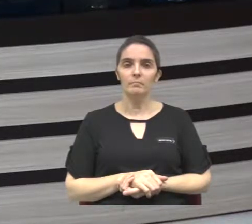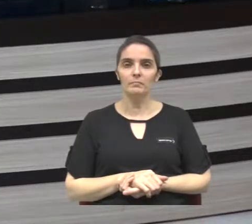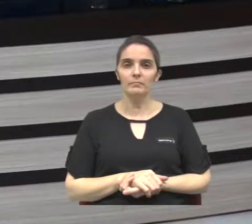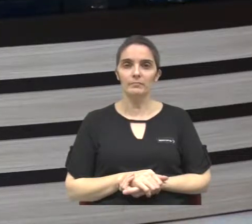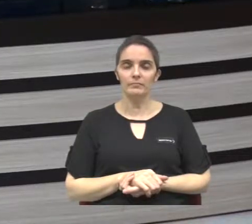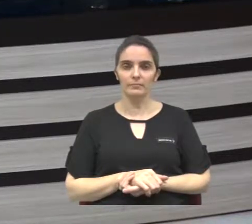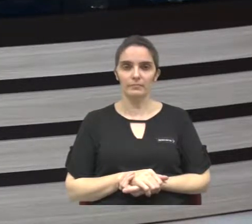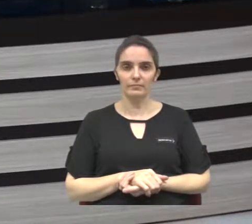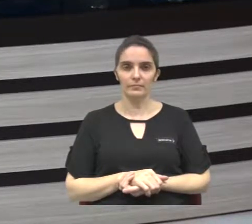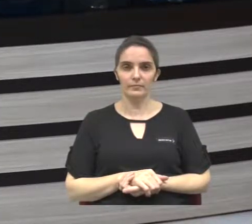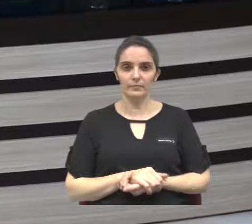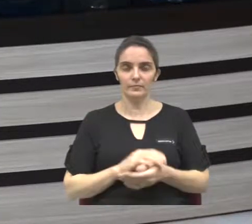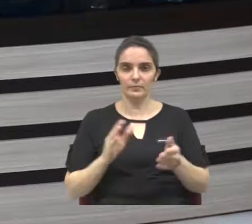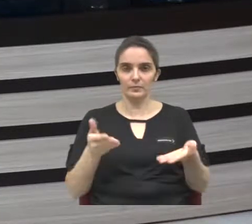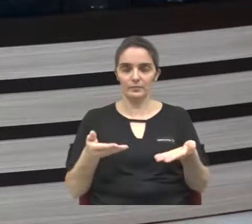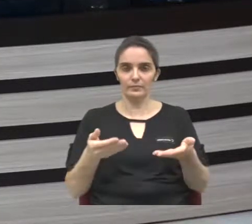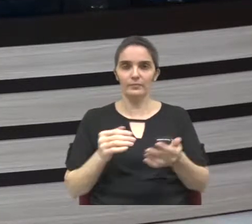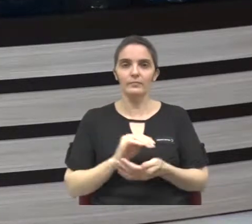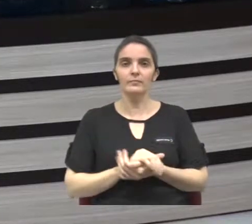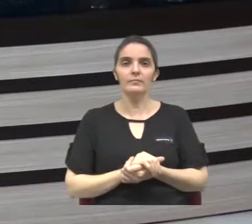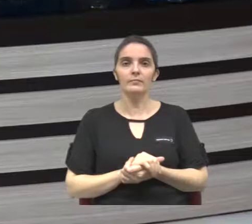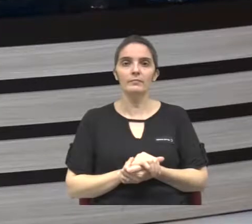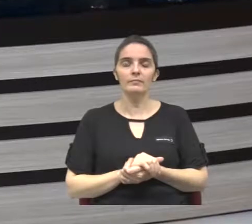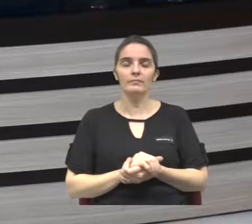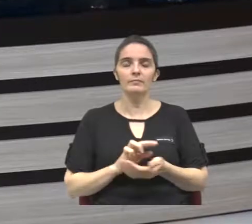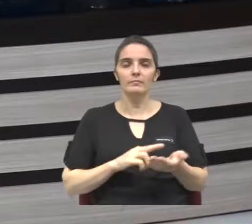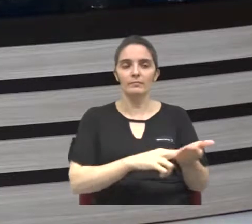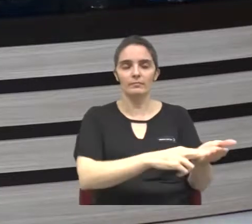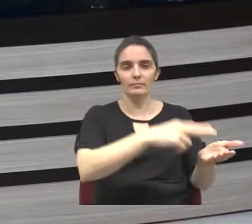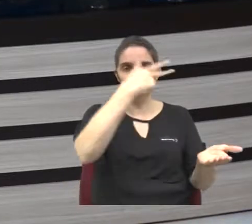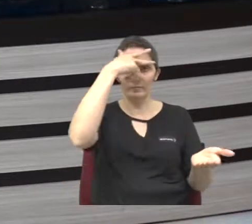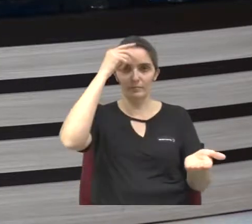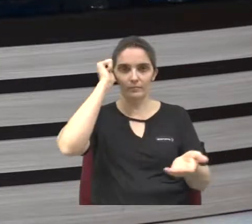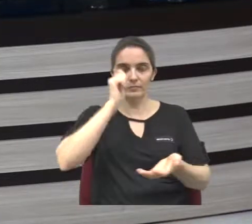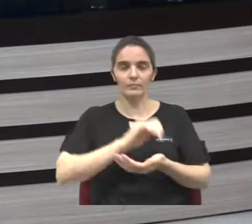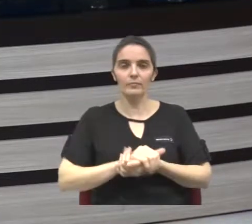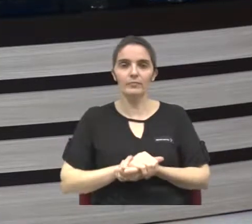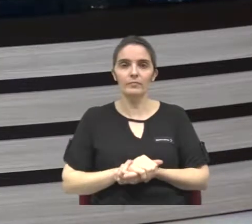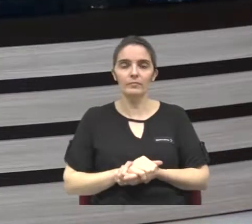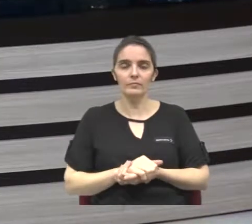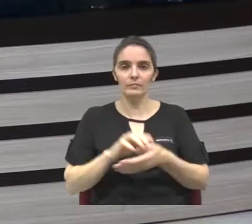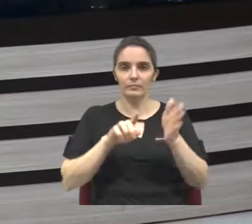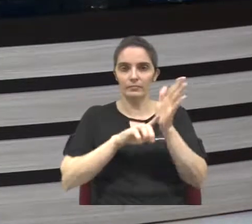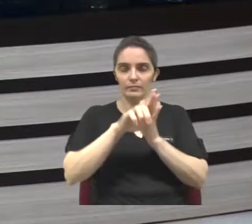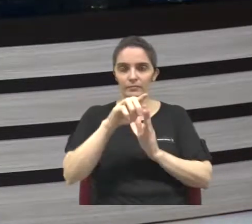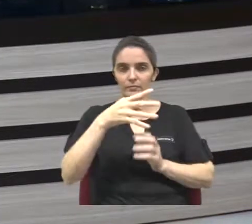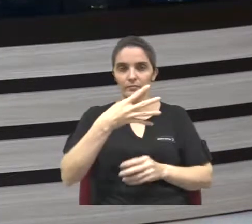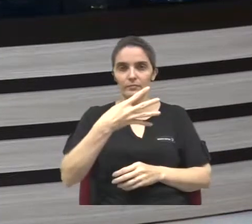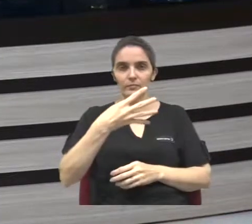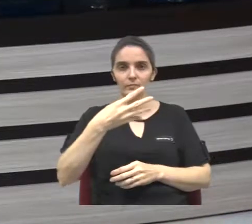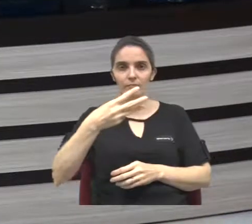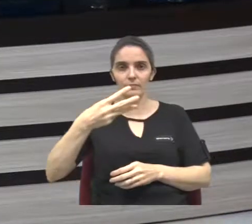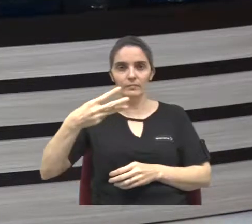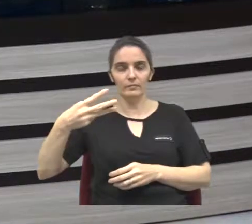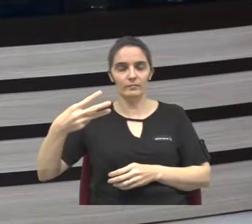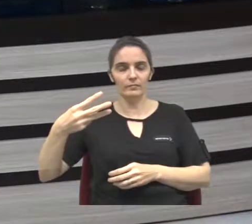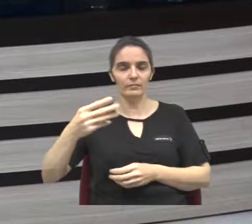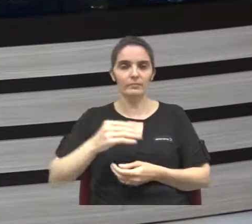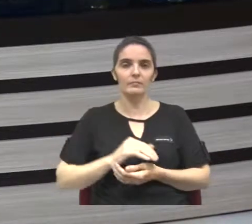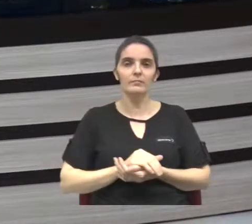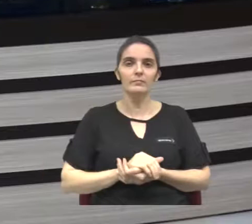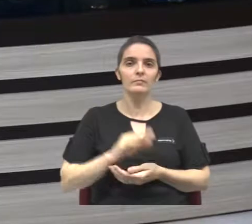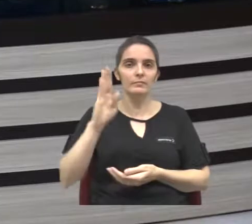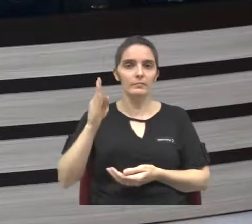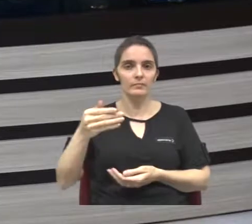Partiremos agora, esse requerimento será encaminhado ao executivo. O requerimento 433 barra 2019